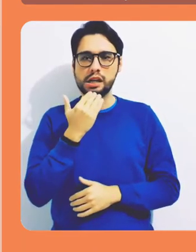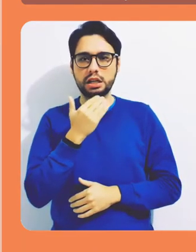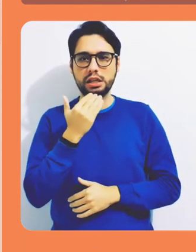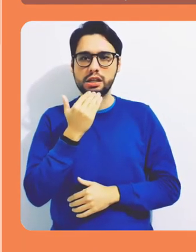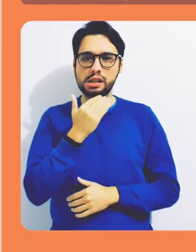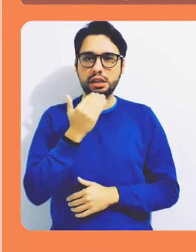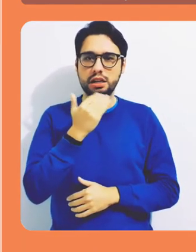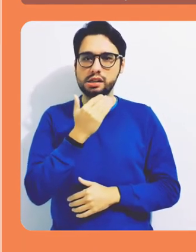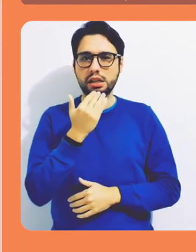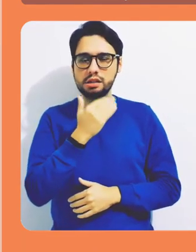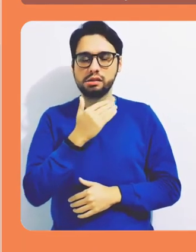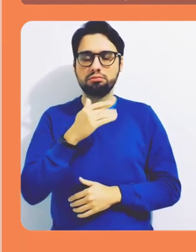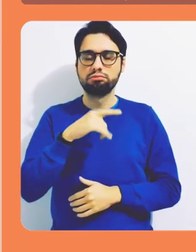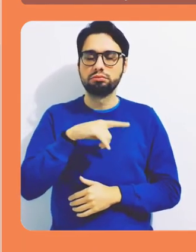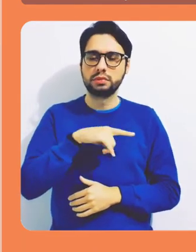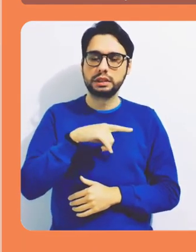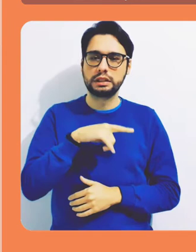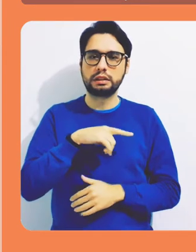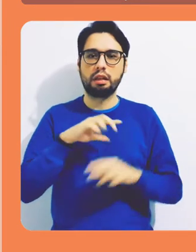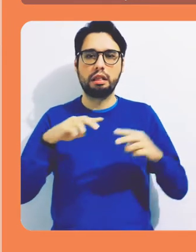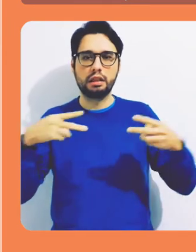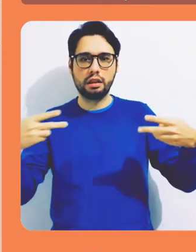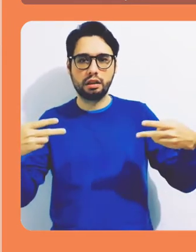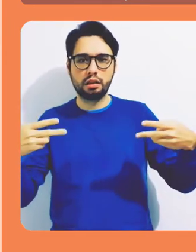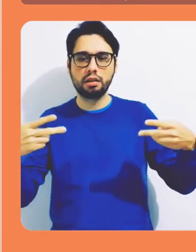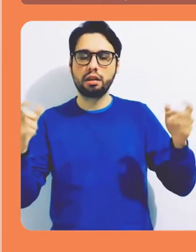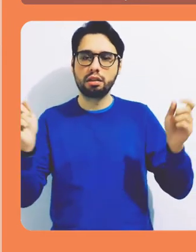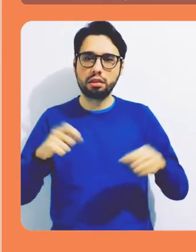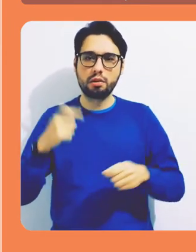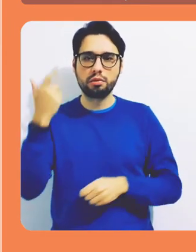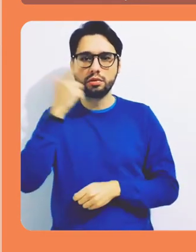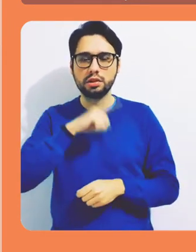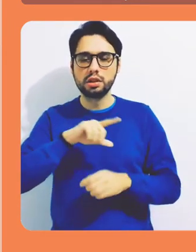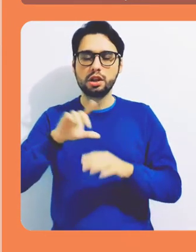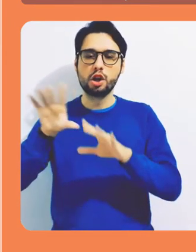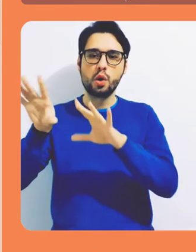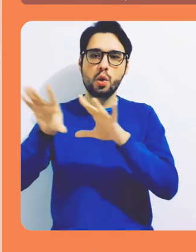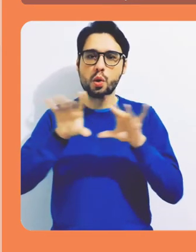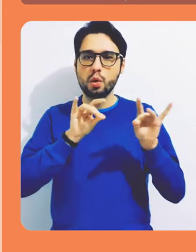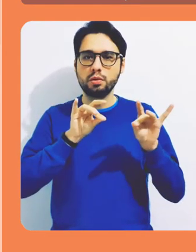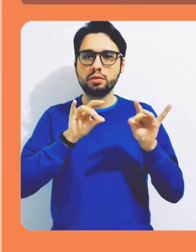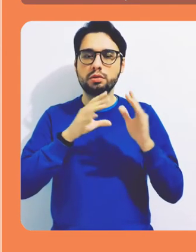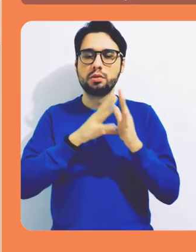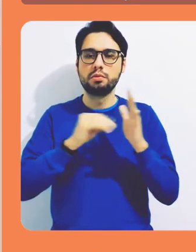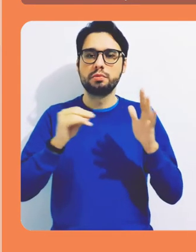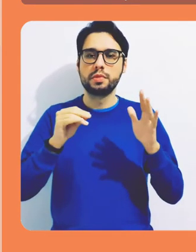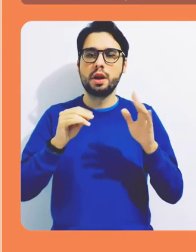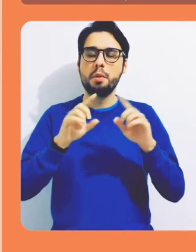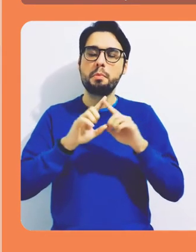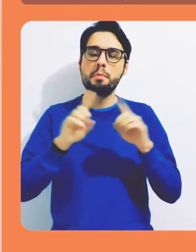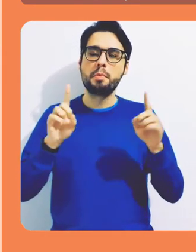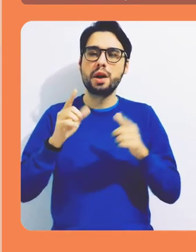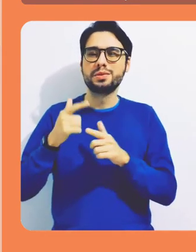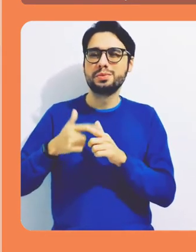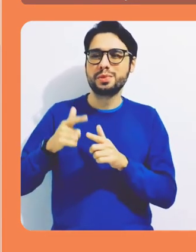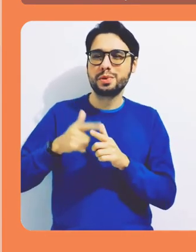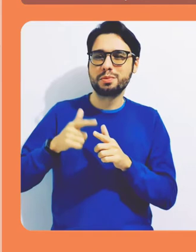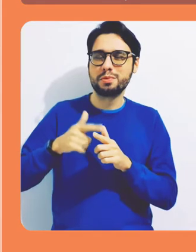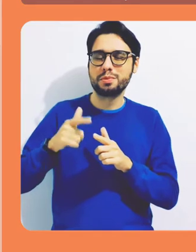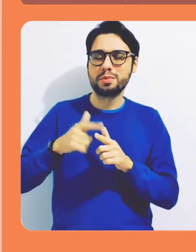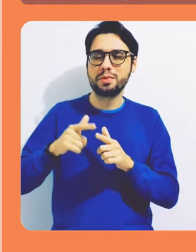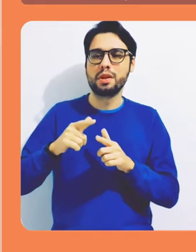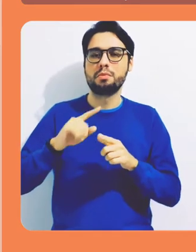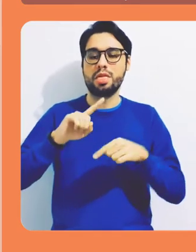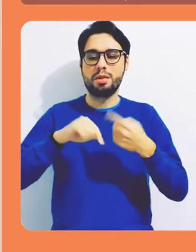até que ele ficou razoável, né? Ficou de um jeitinho, trouxe aqui, ó, inclusive links, né? Ele parece